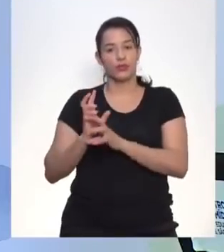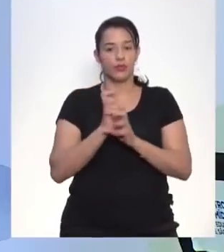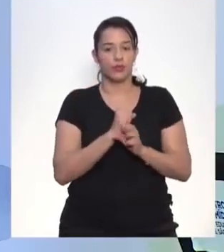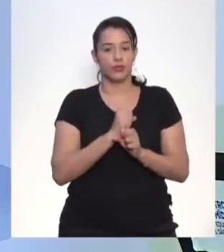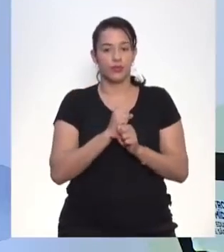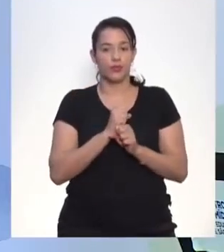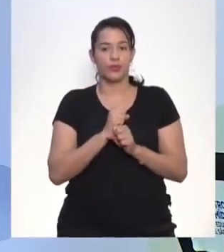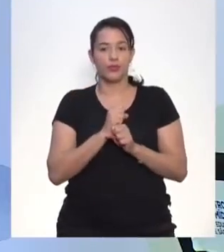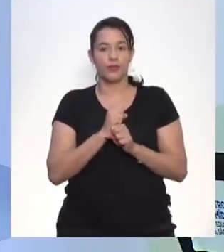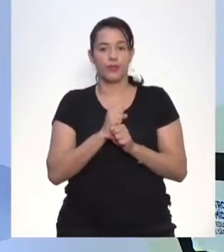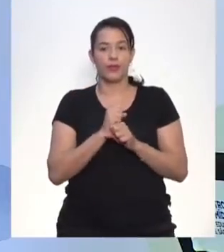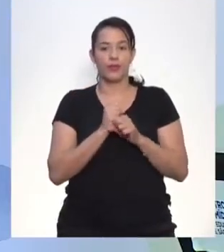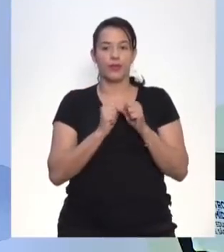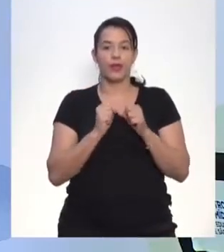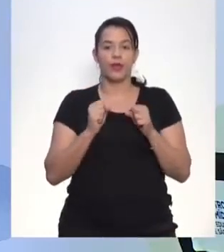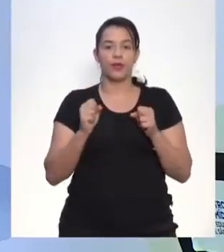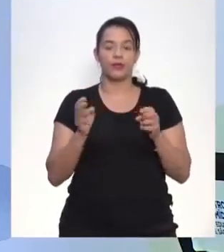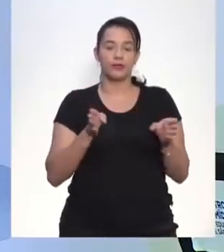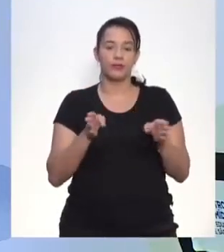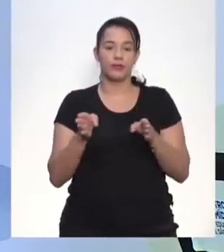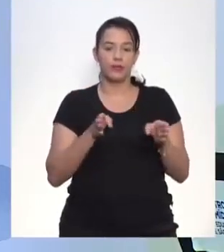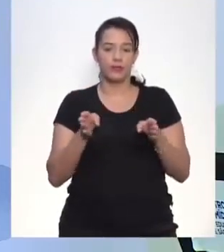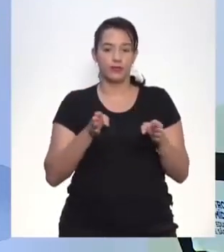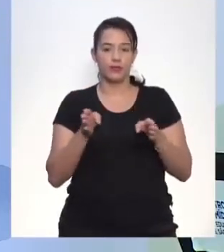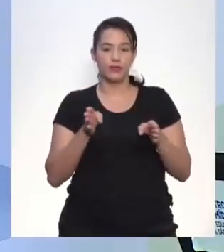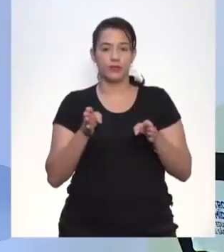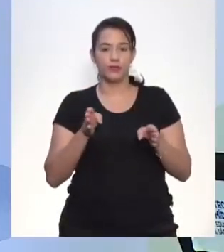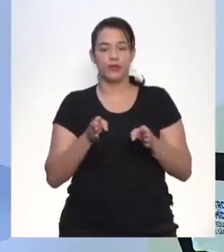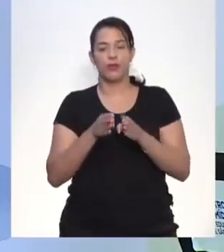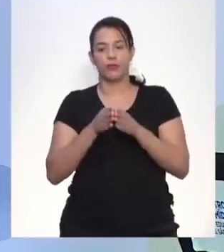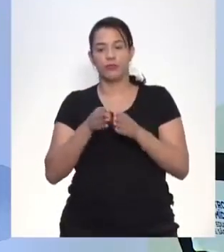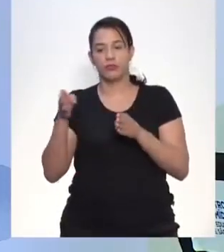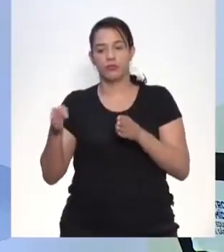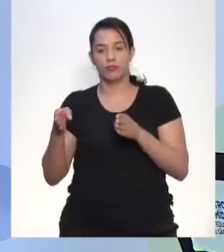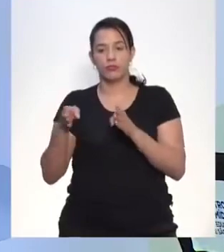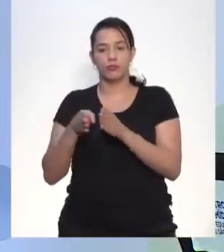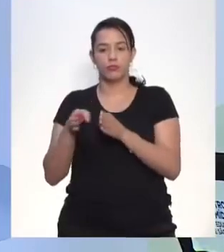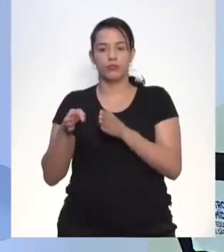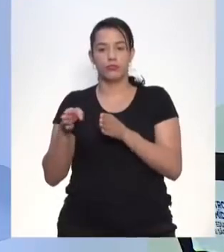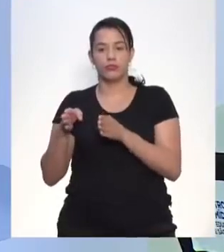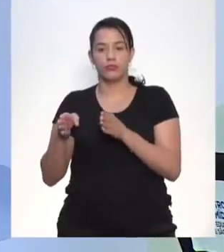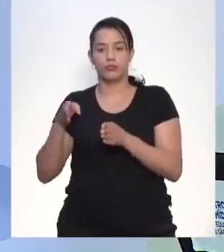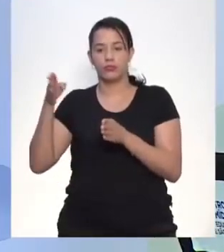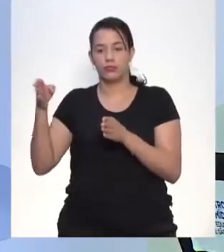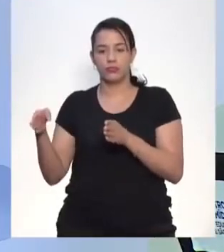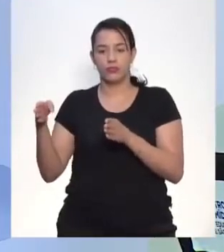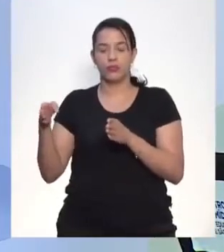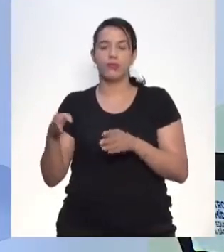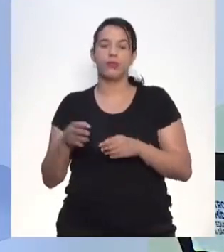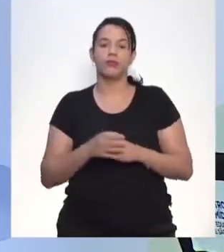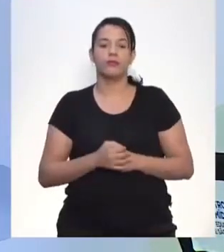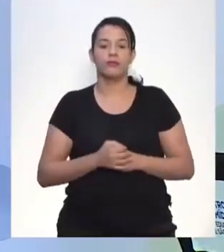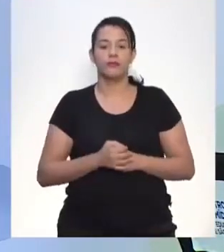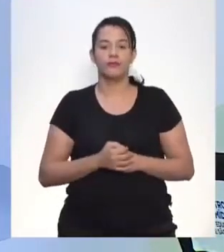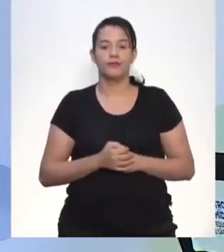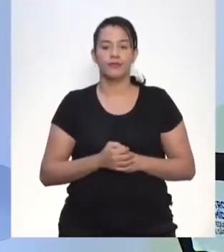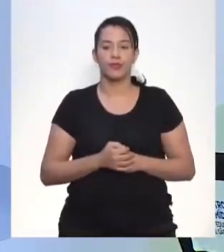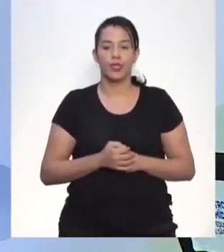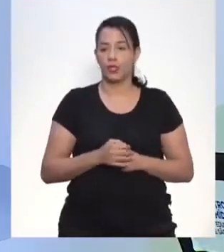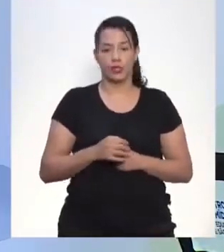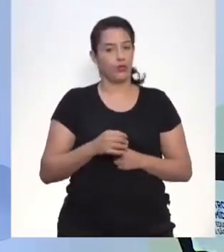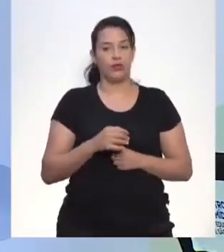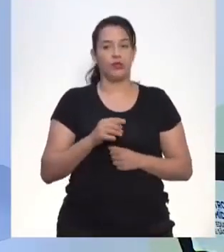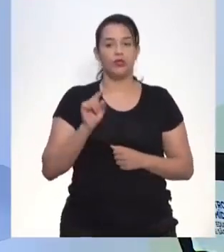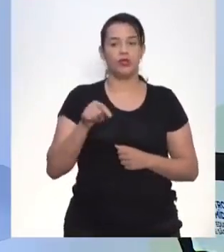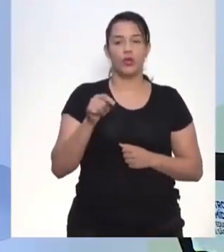vendo a periodicidade, ou seja, de quanto em quanto tempo cada um vem isoladamente. Eu não estou